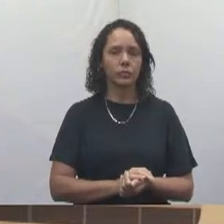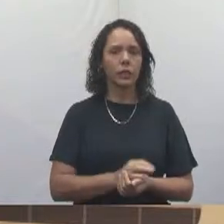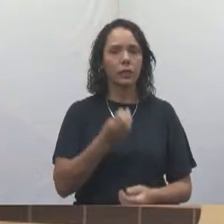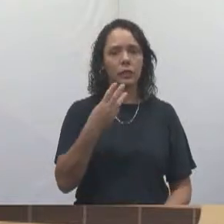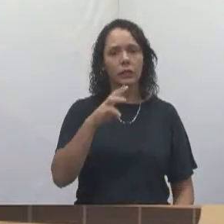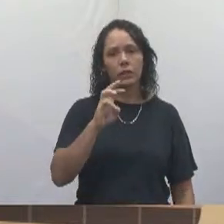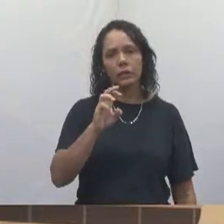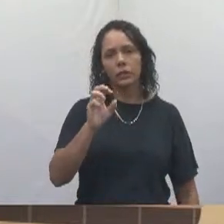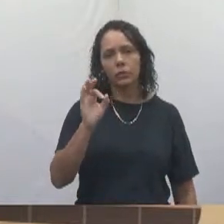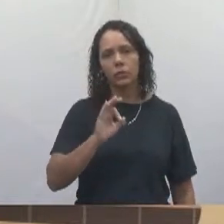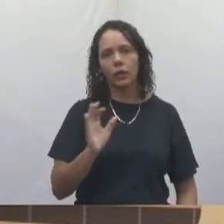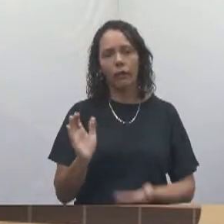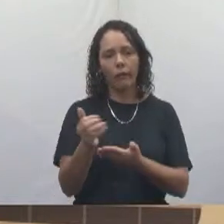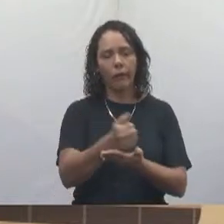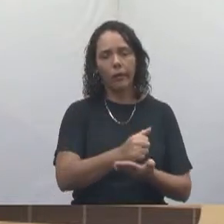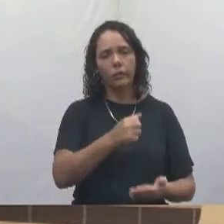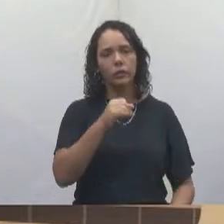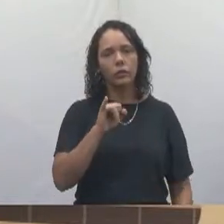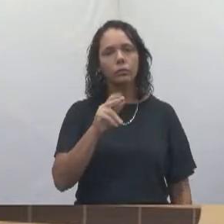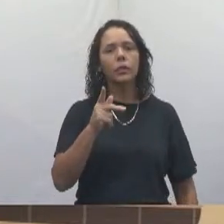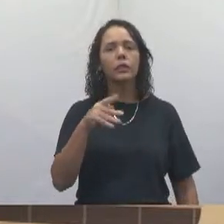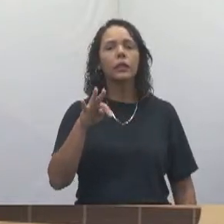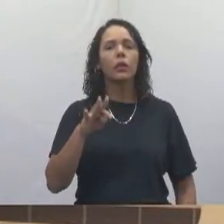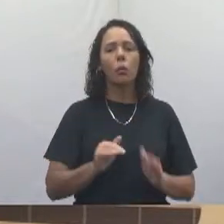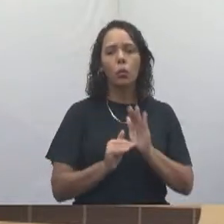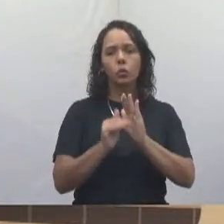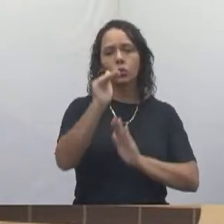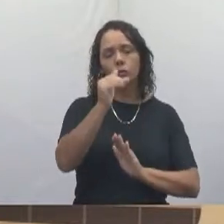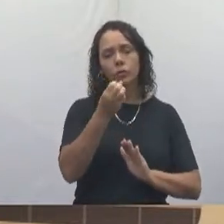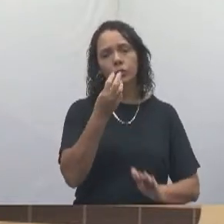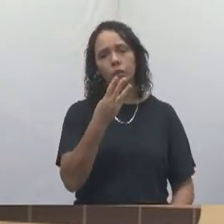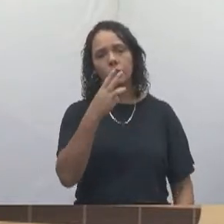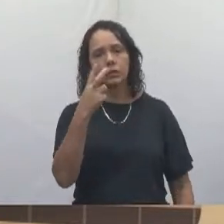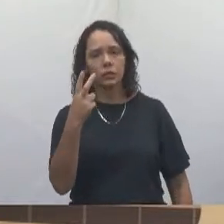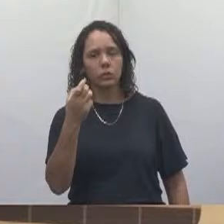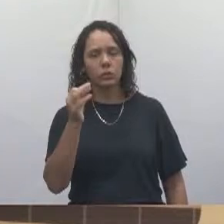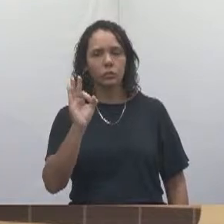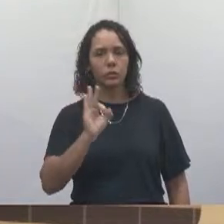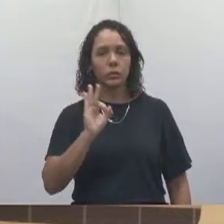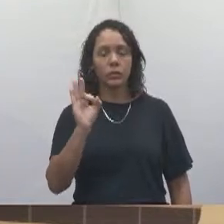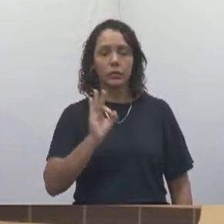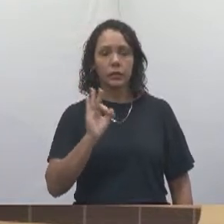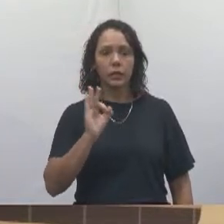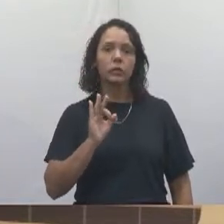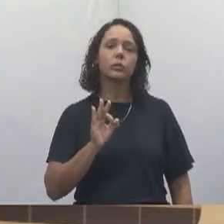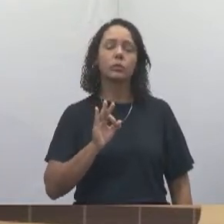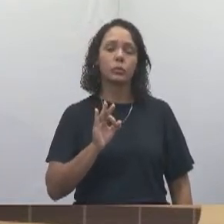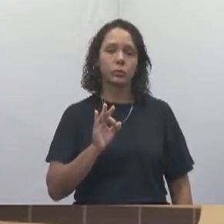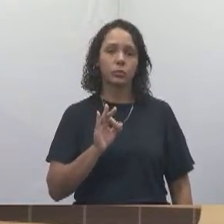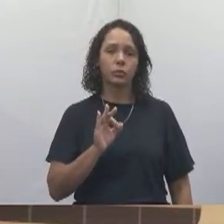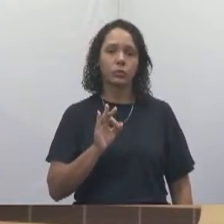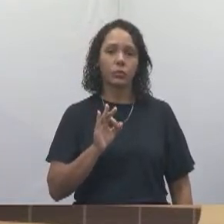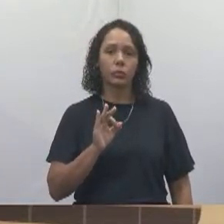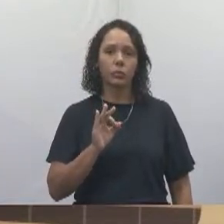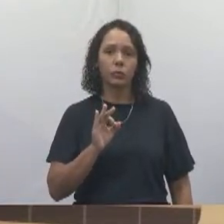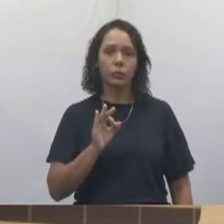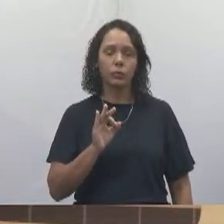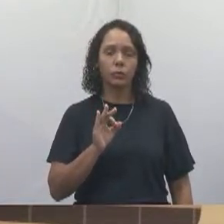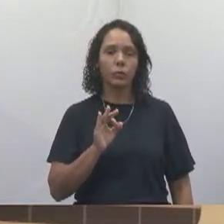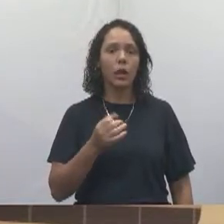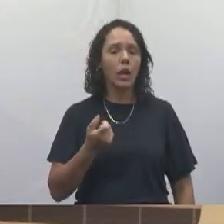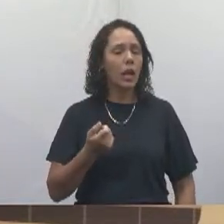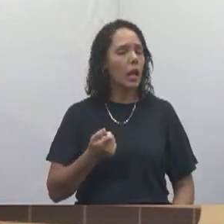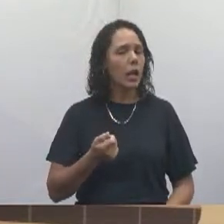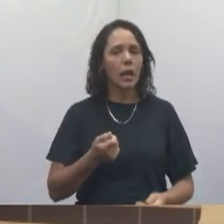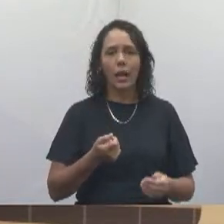A arrecadação do IPTU subiu em 32%, sem aumento,